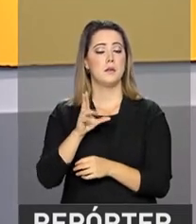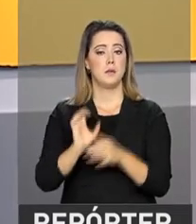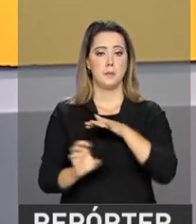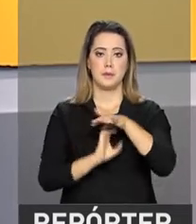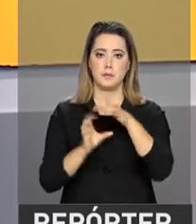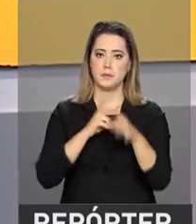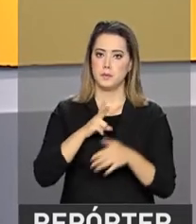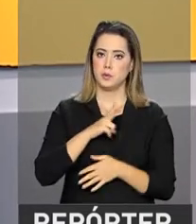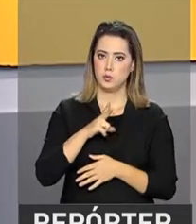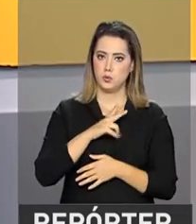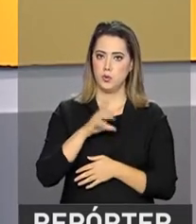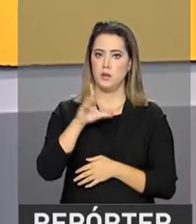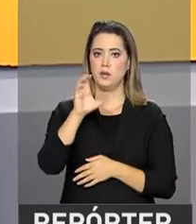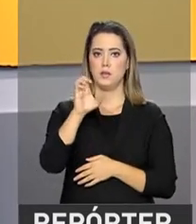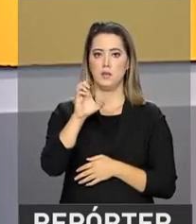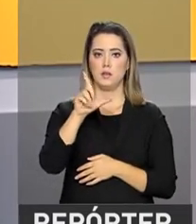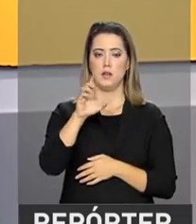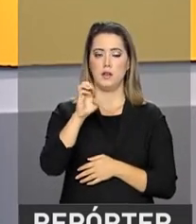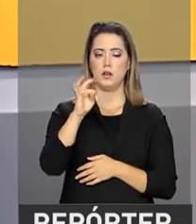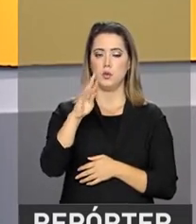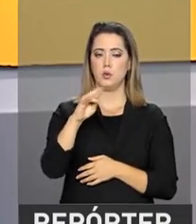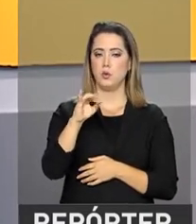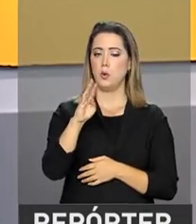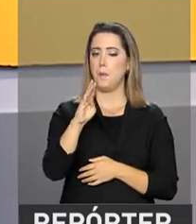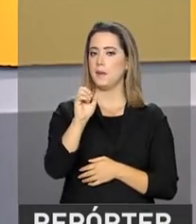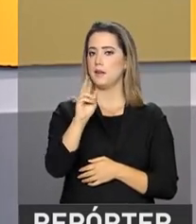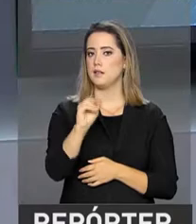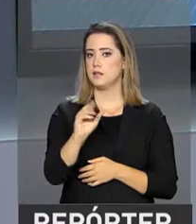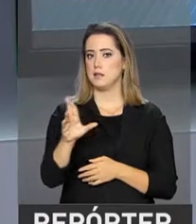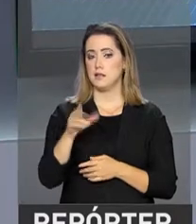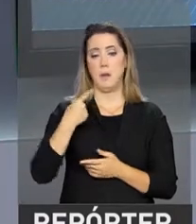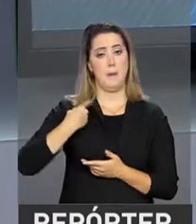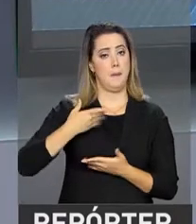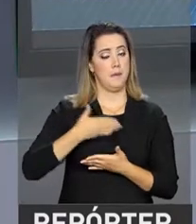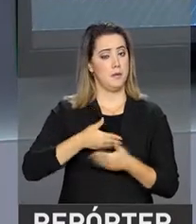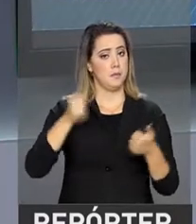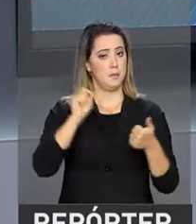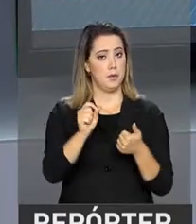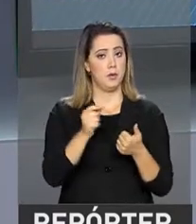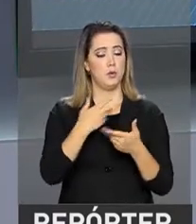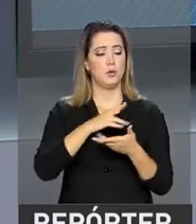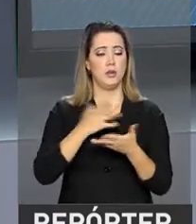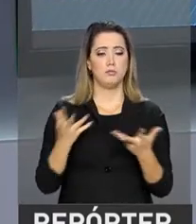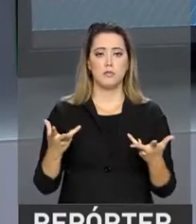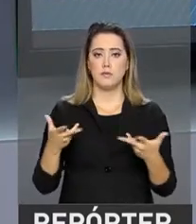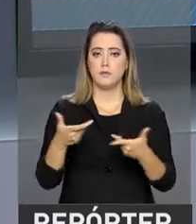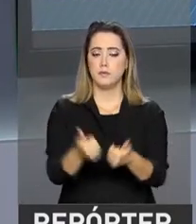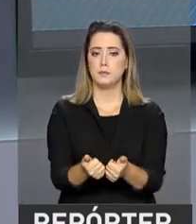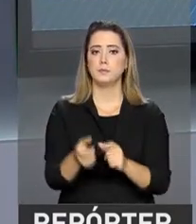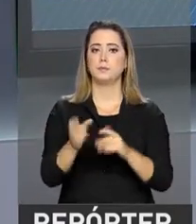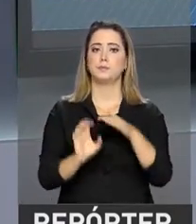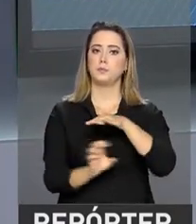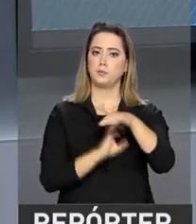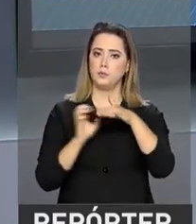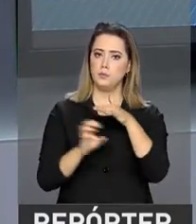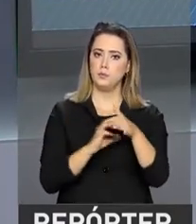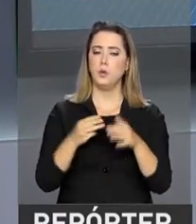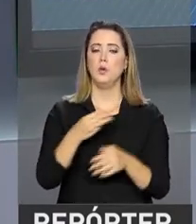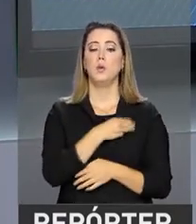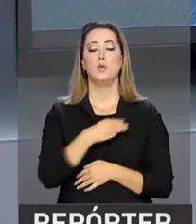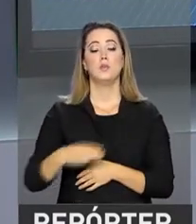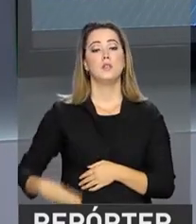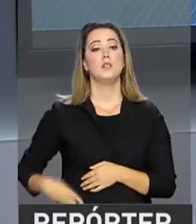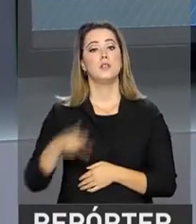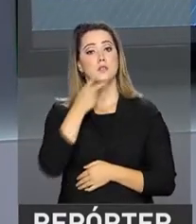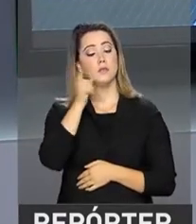vai dar mais competitividade e agilidade à empresa o ministro de minas e energia fernando coelho disse que a iniciativa do governo